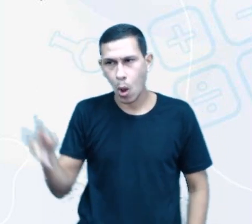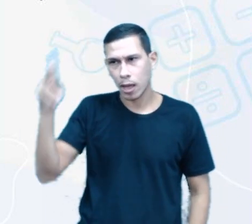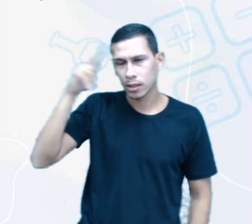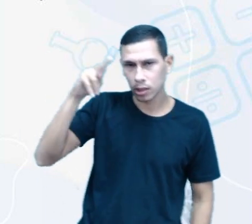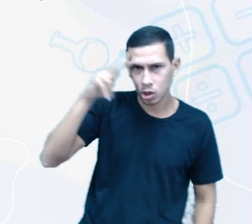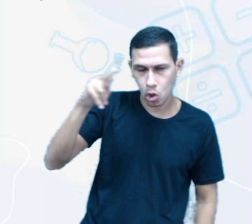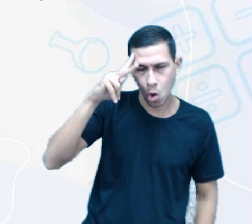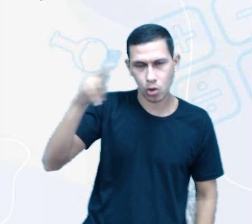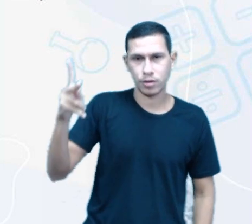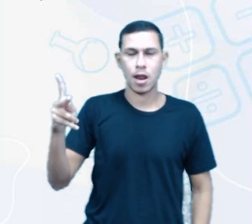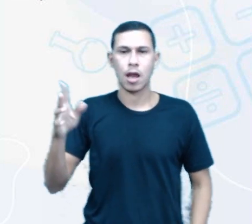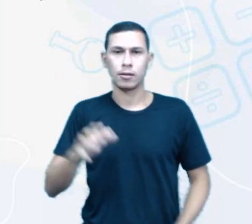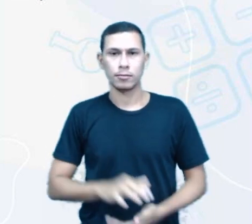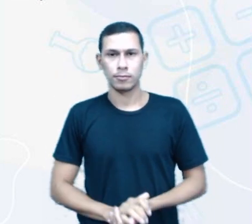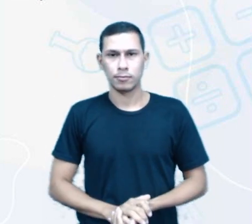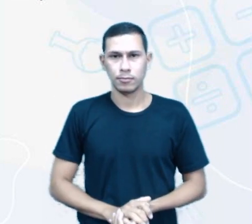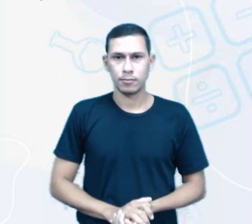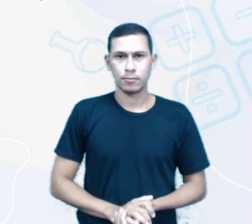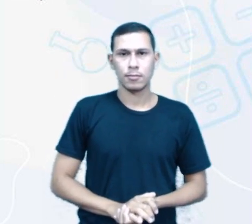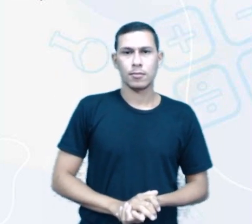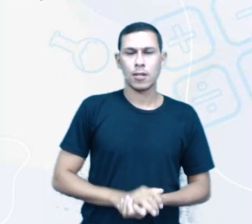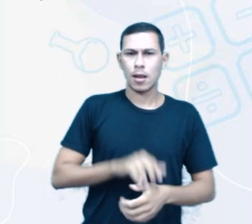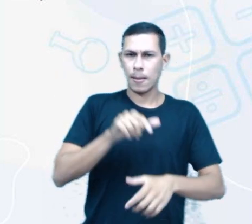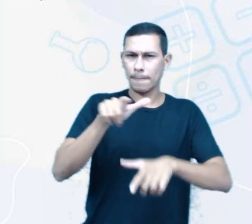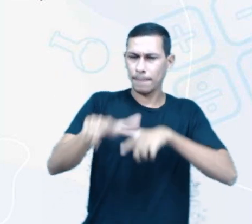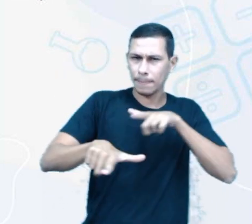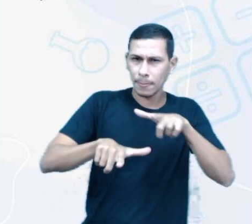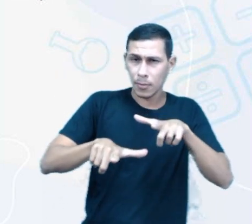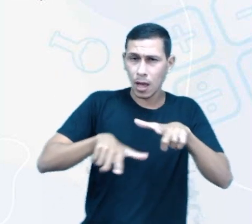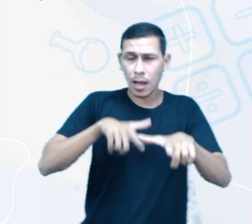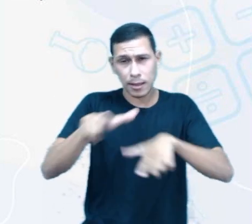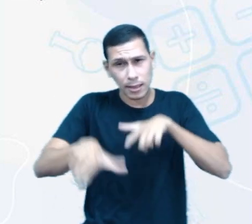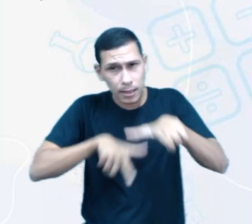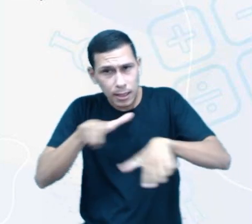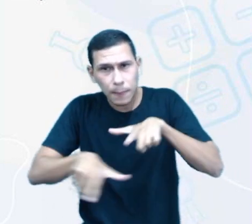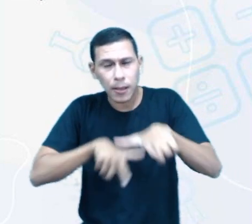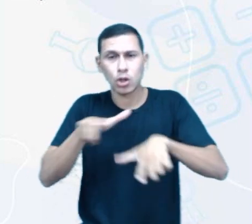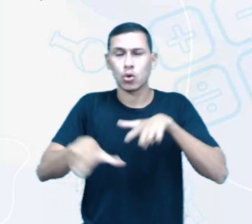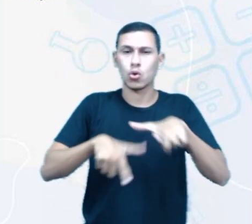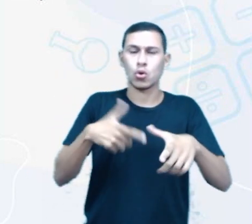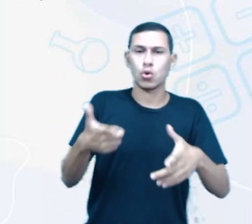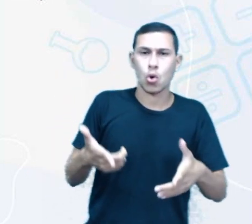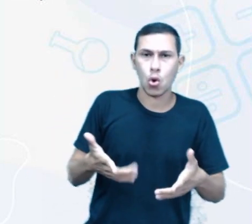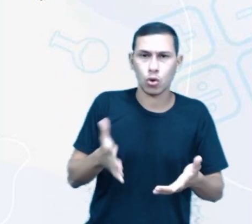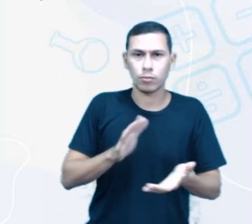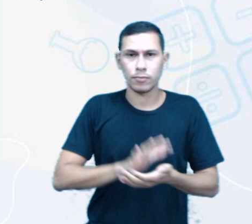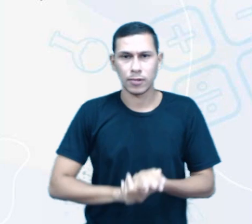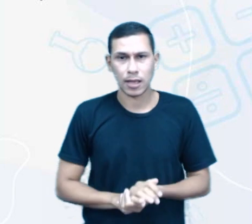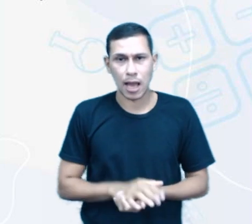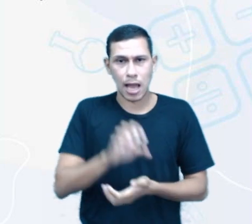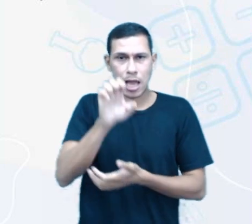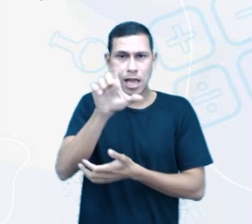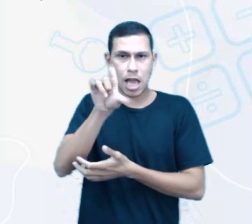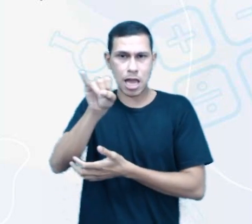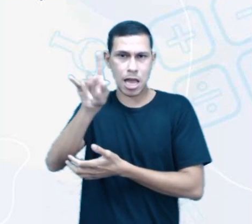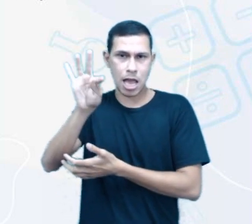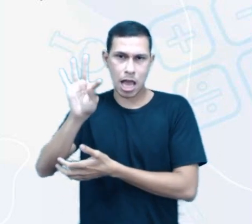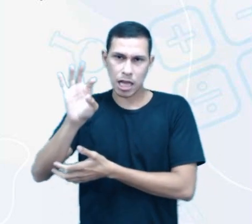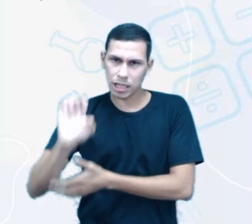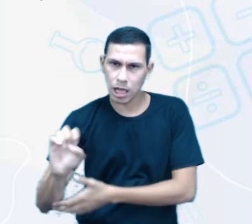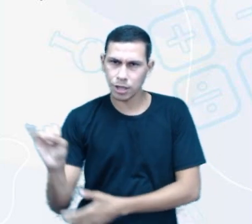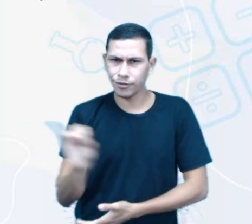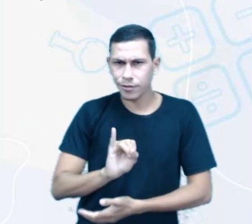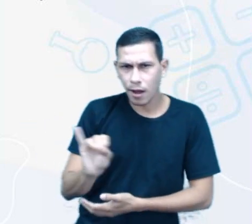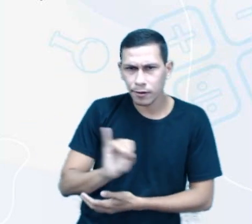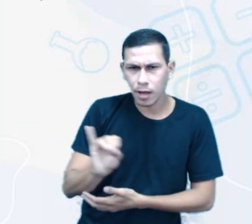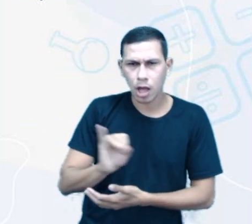da aristocracia, da elite italiana, que estava passando no final do século XIX pelo processo de unificação do seu território.